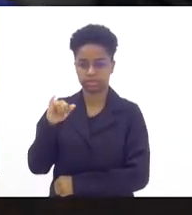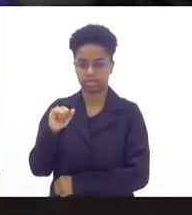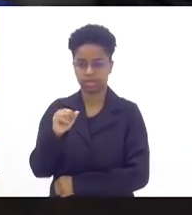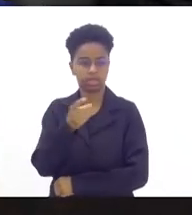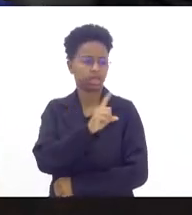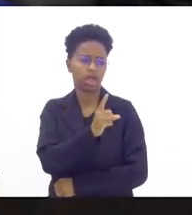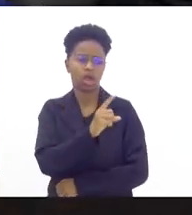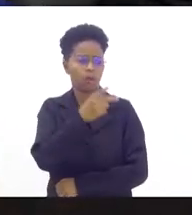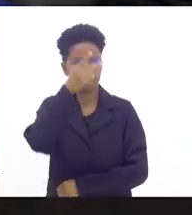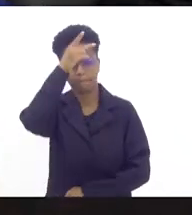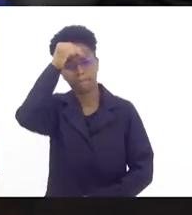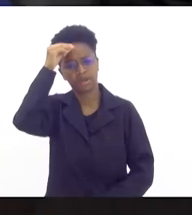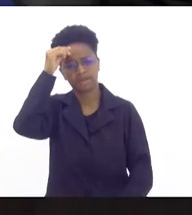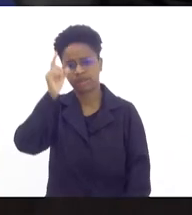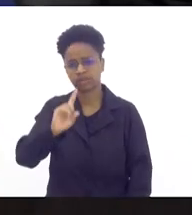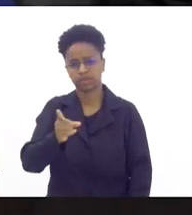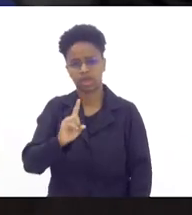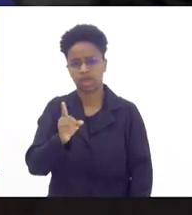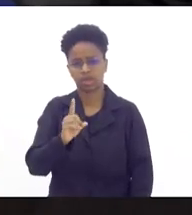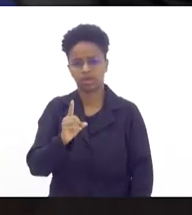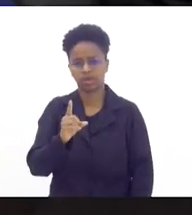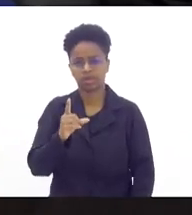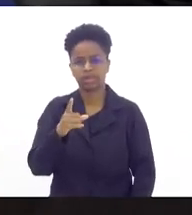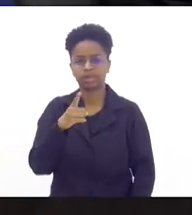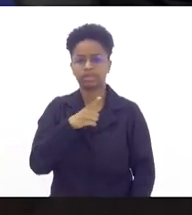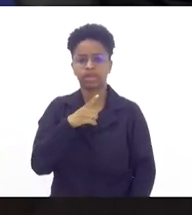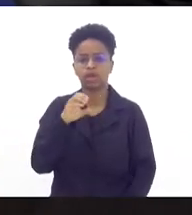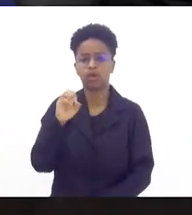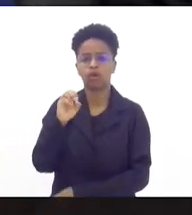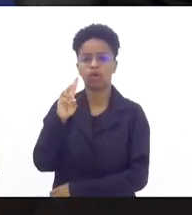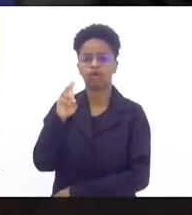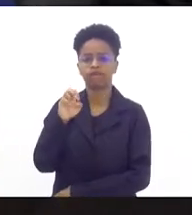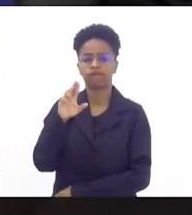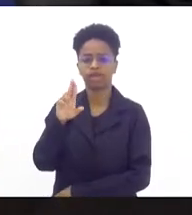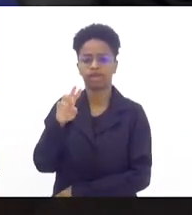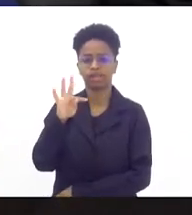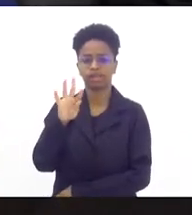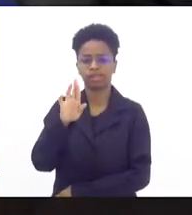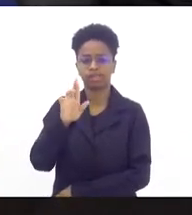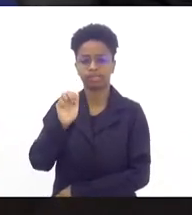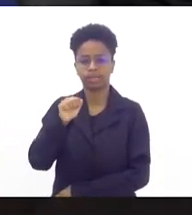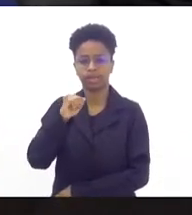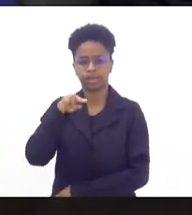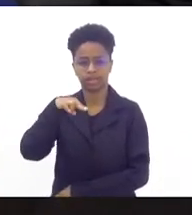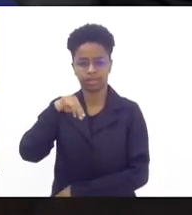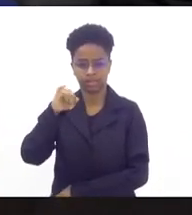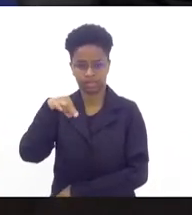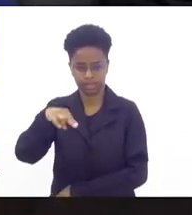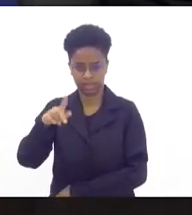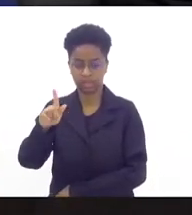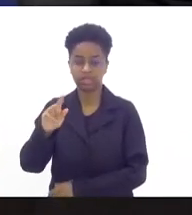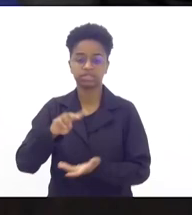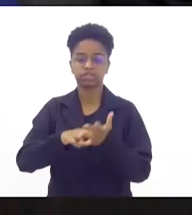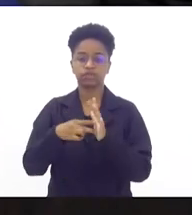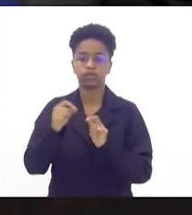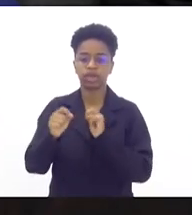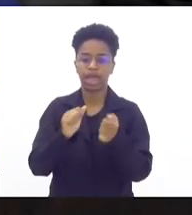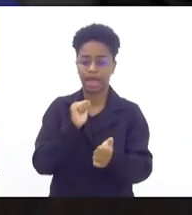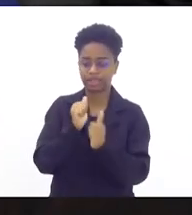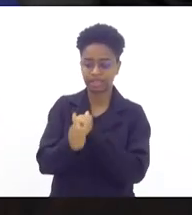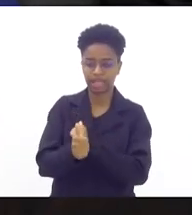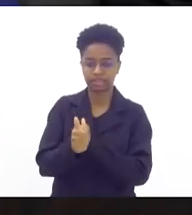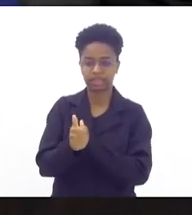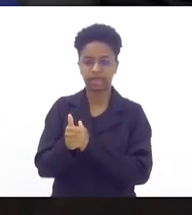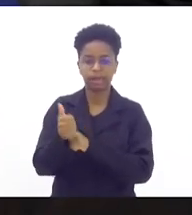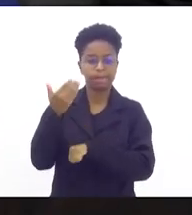prefeito já não tá mais ele tá no over Training over trainer quando você é um atleta e usa demais a musculatura